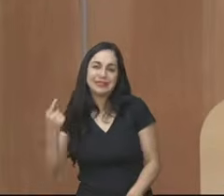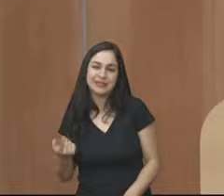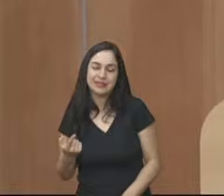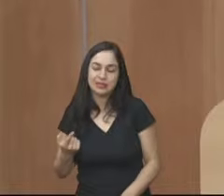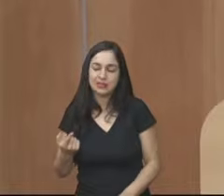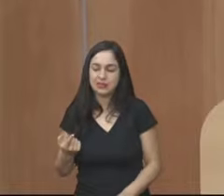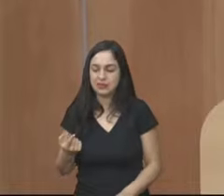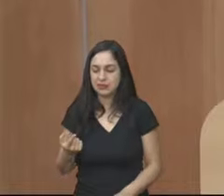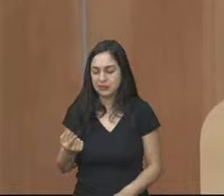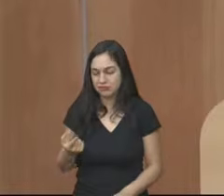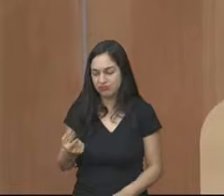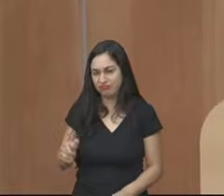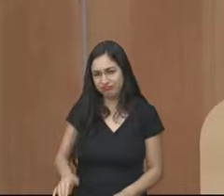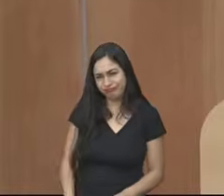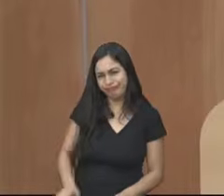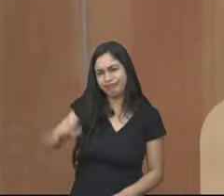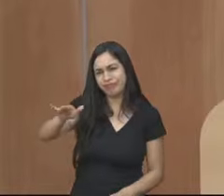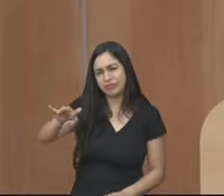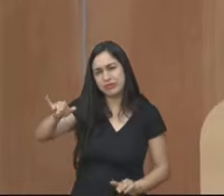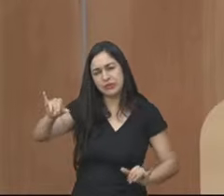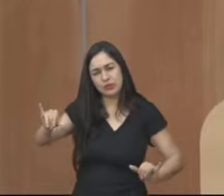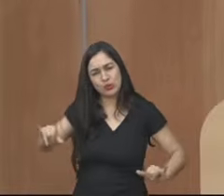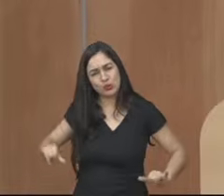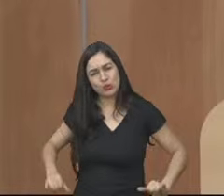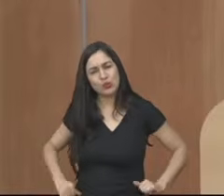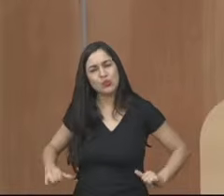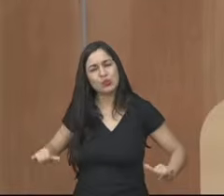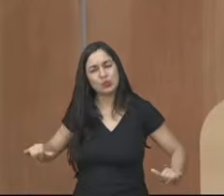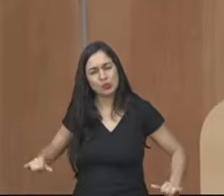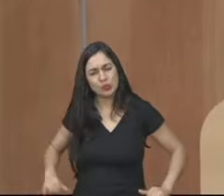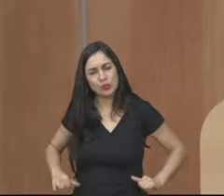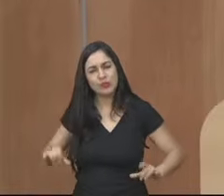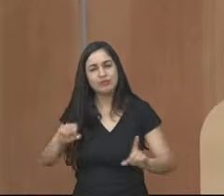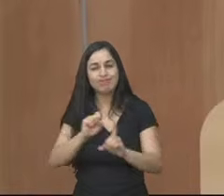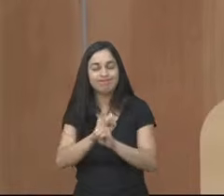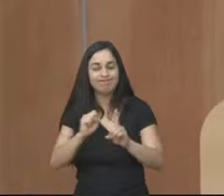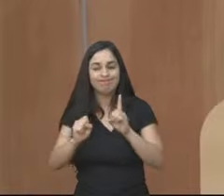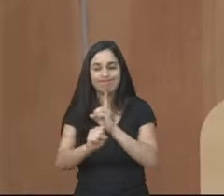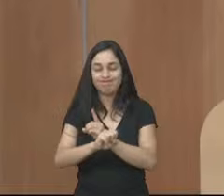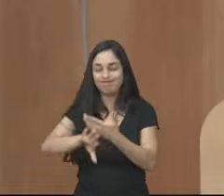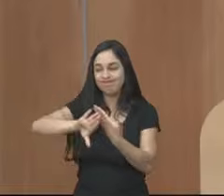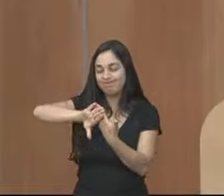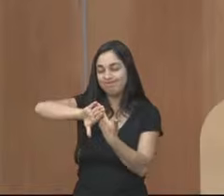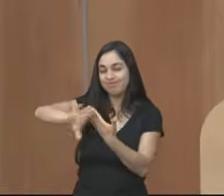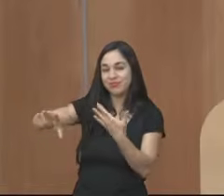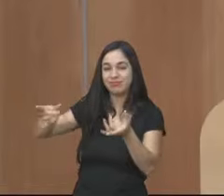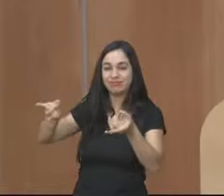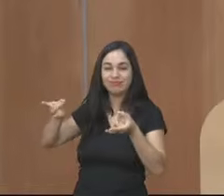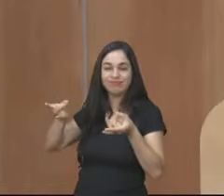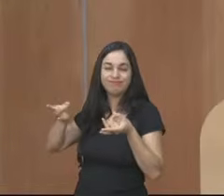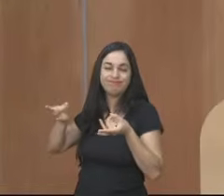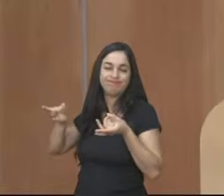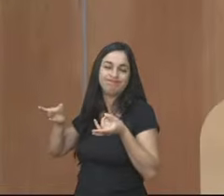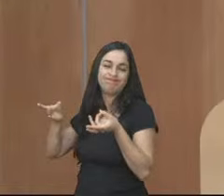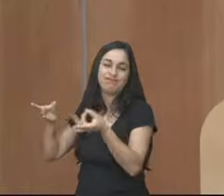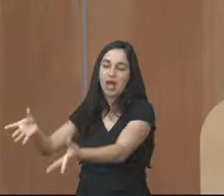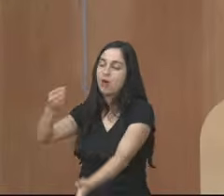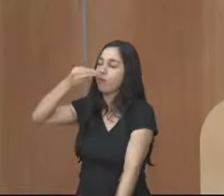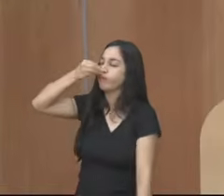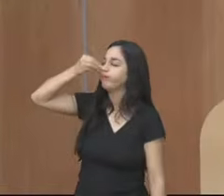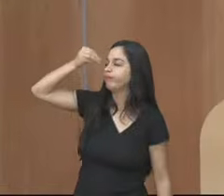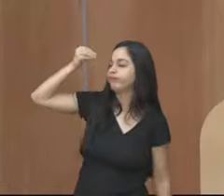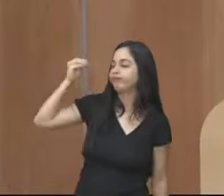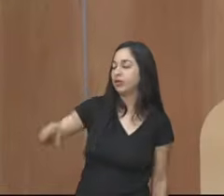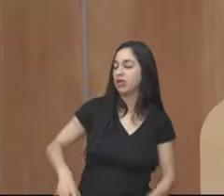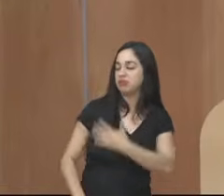mais um sem sentido para muitos da sociedade. E a sociedade faz questão de colocar títulos para mostrar que ele